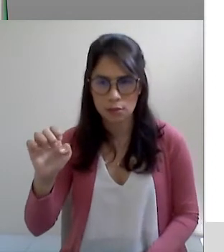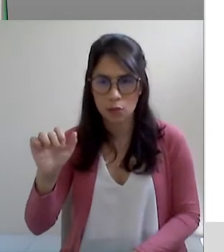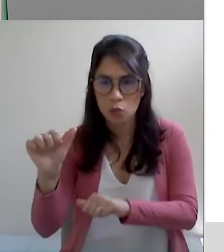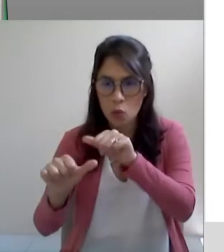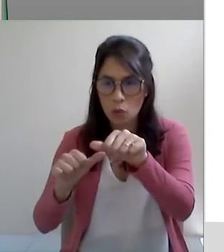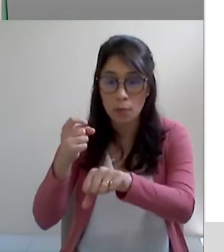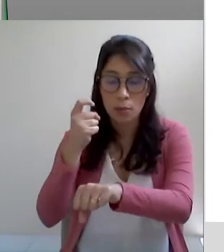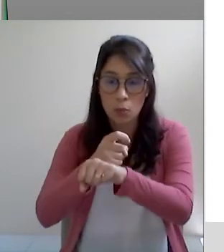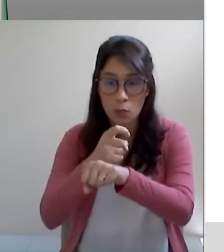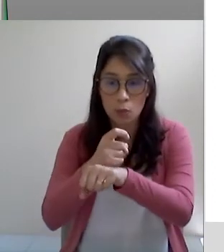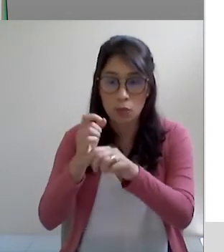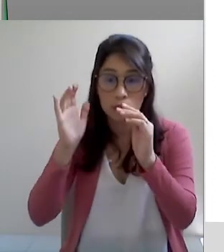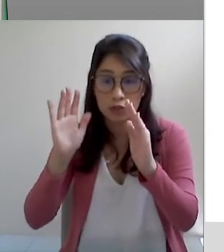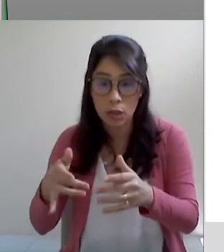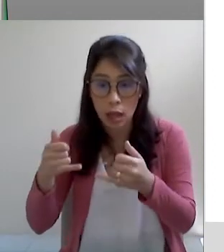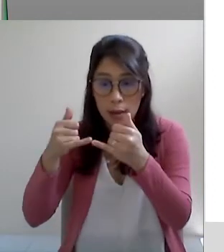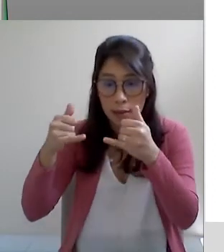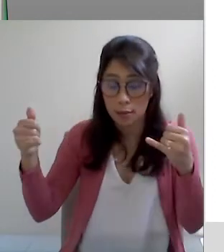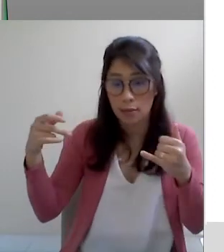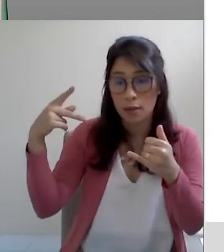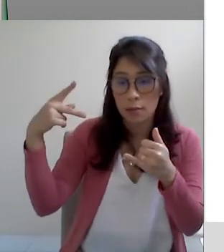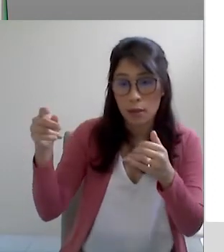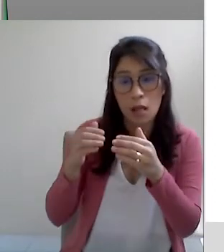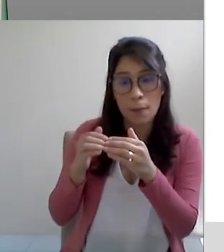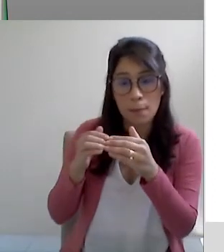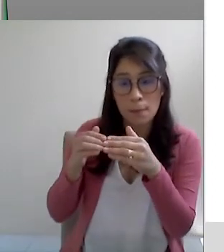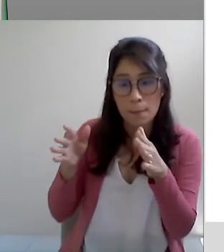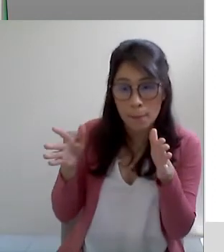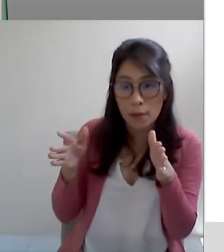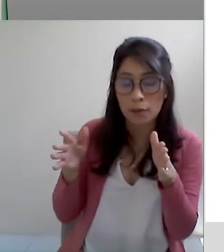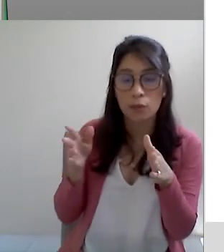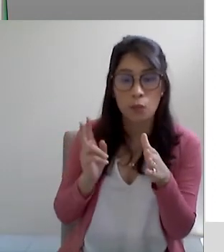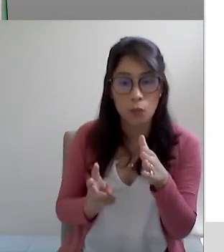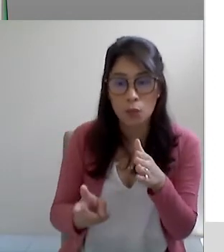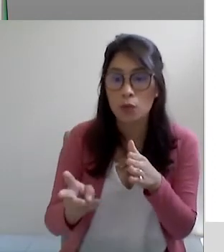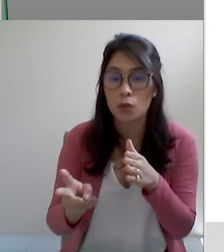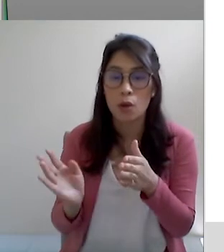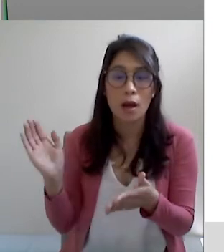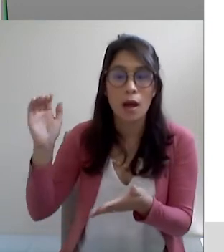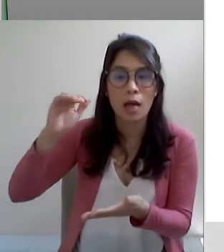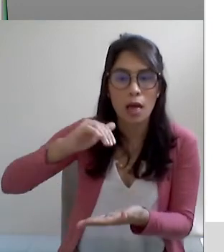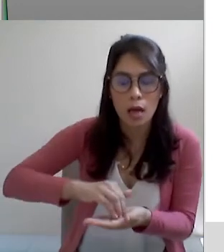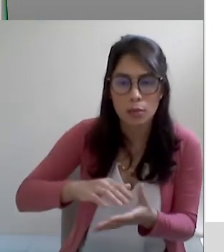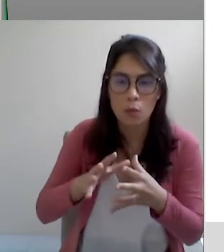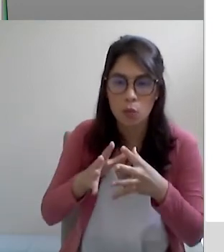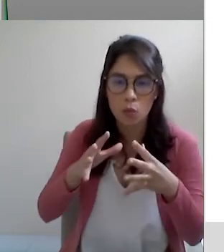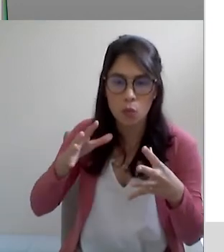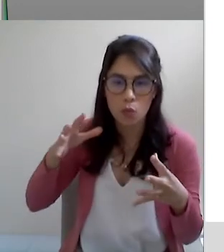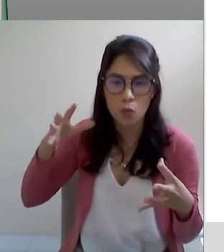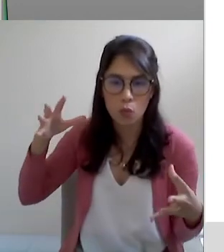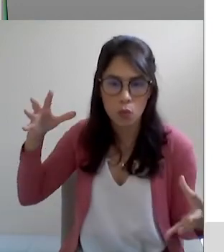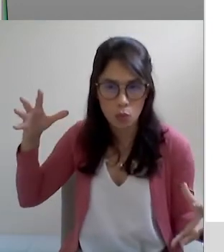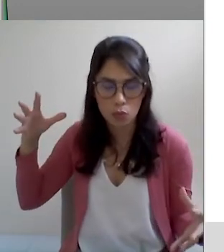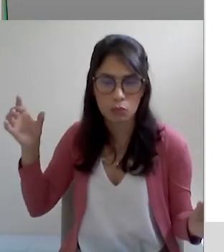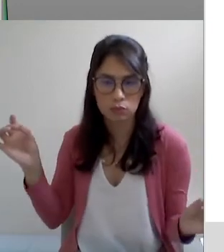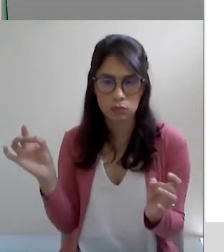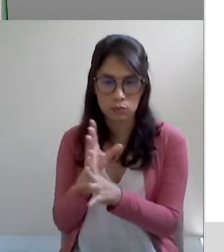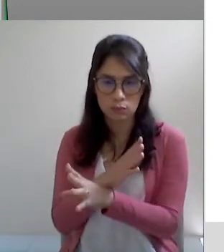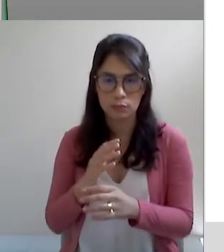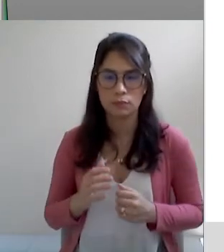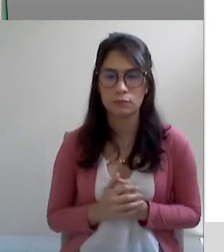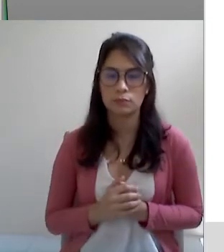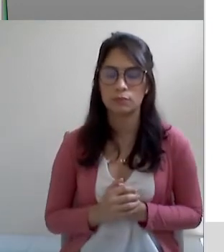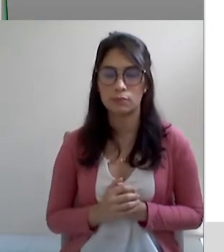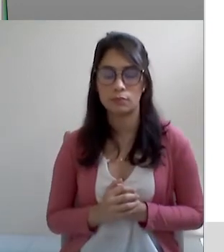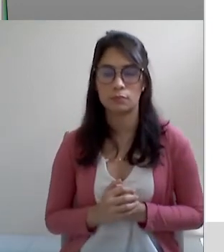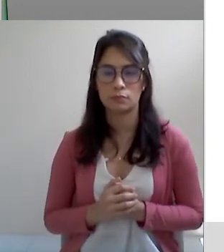Quando ocorre a ossificação da epífise, observa-se que a linha epifisária permanece aberta até o